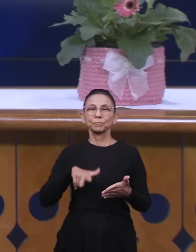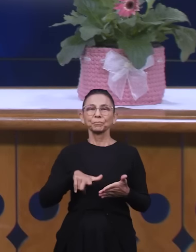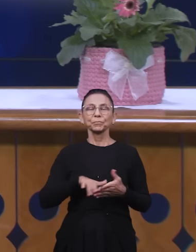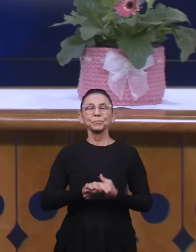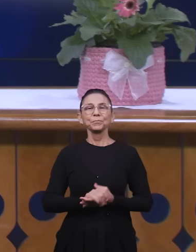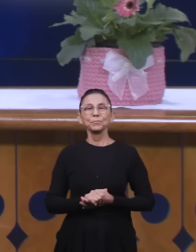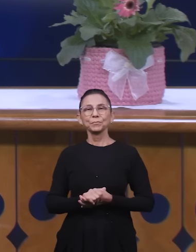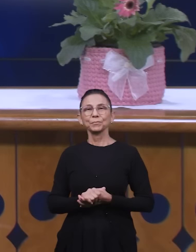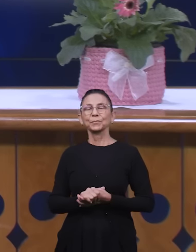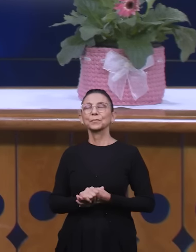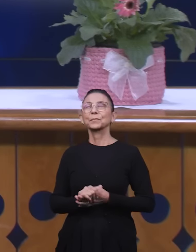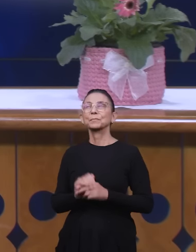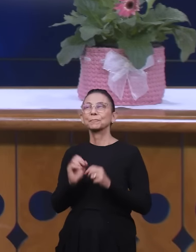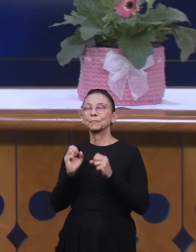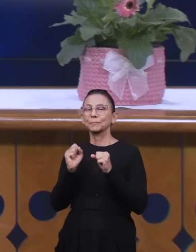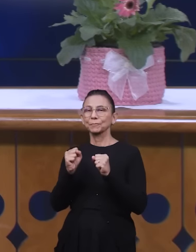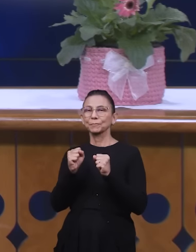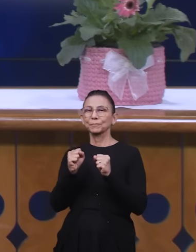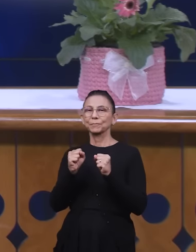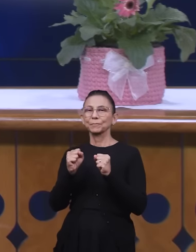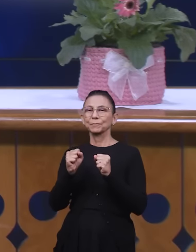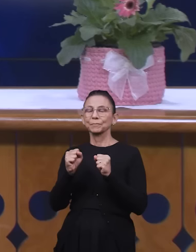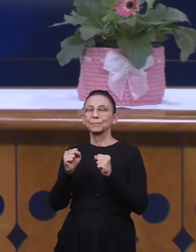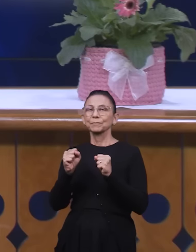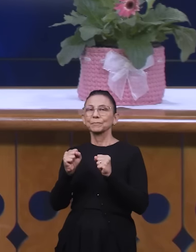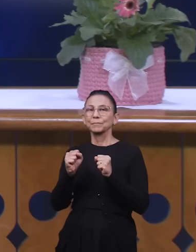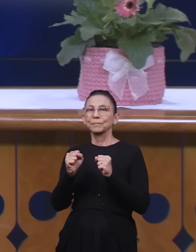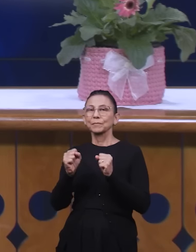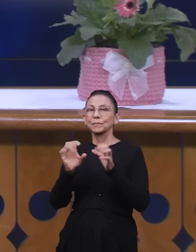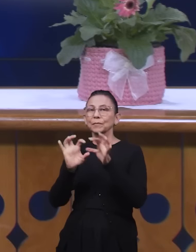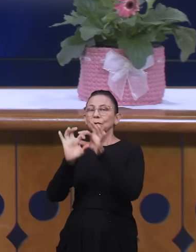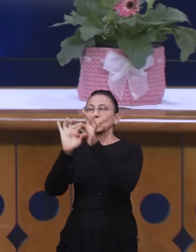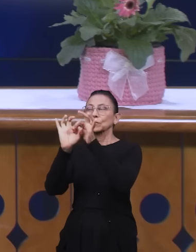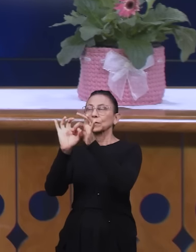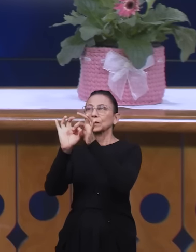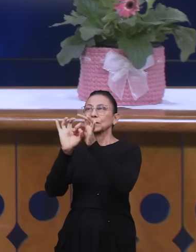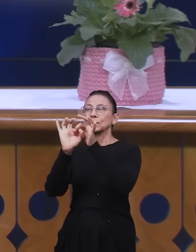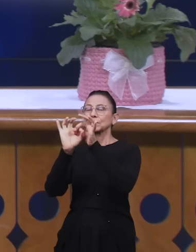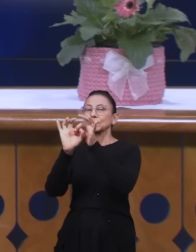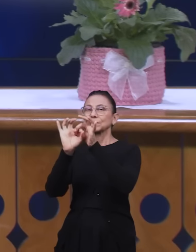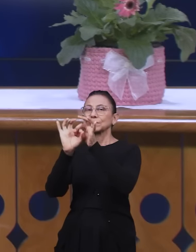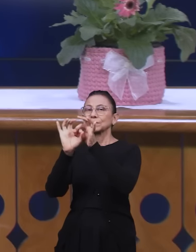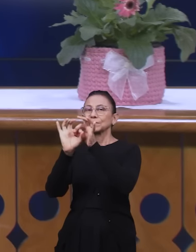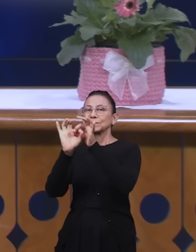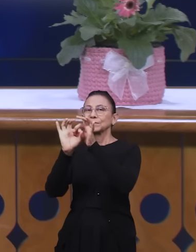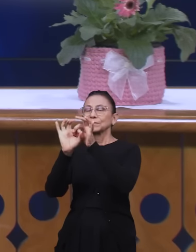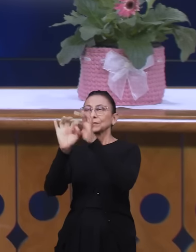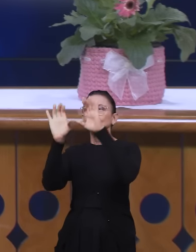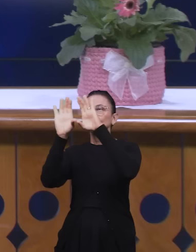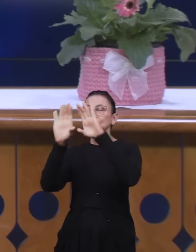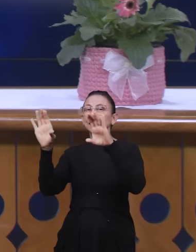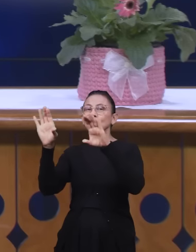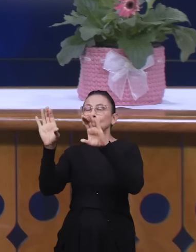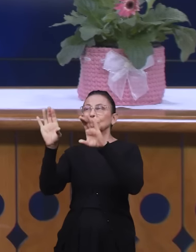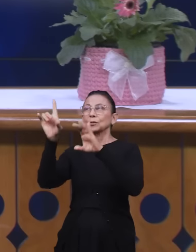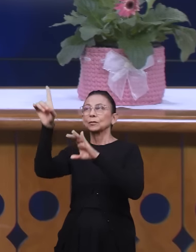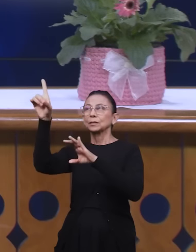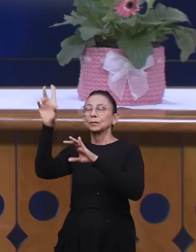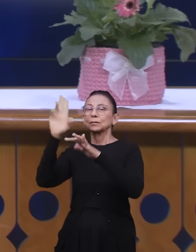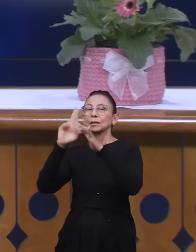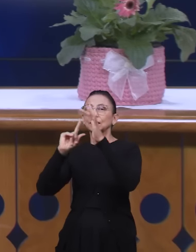a ligação com a eternidade, com os céus. Não podemos nos